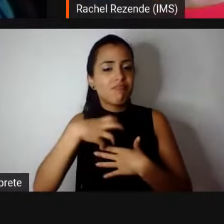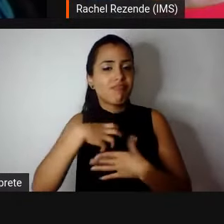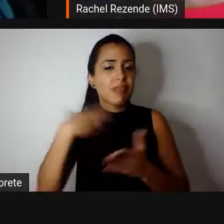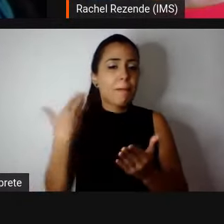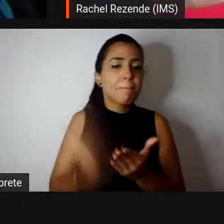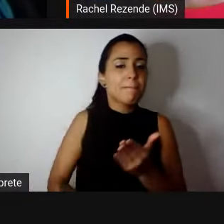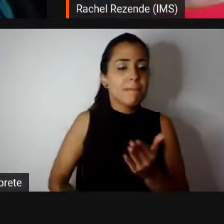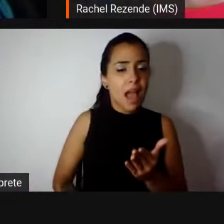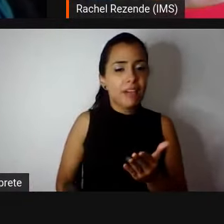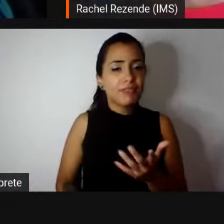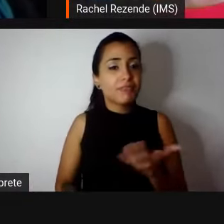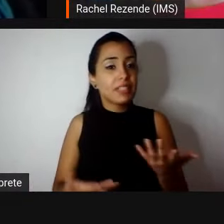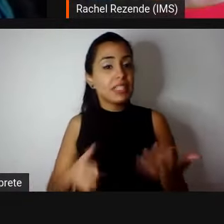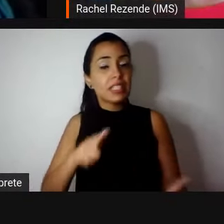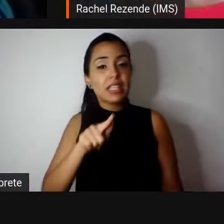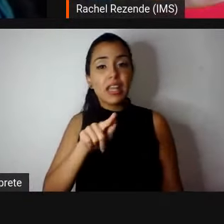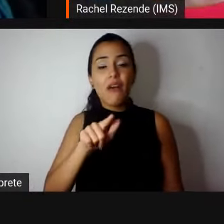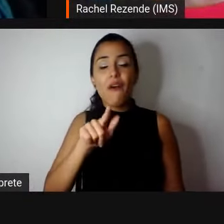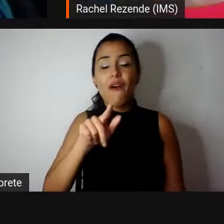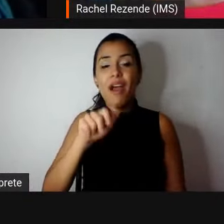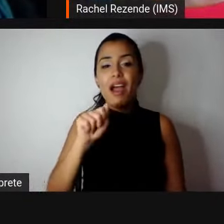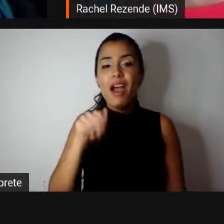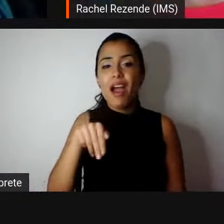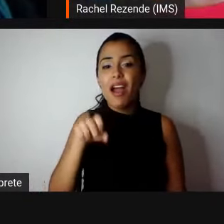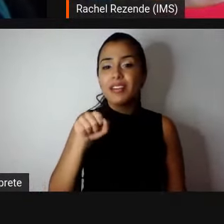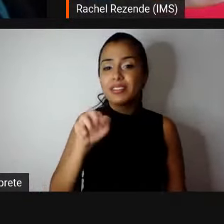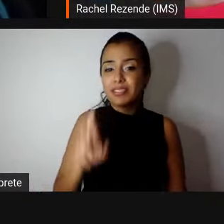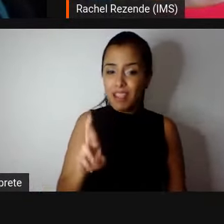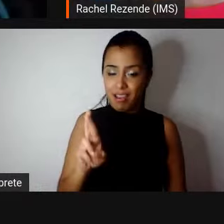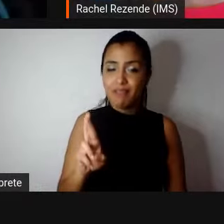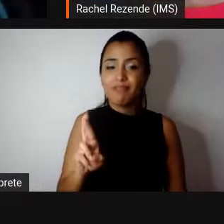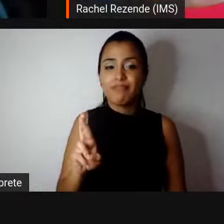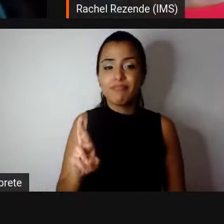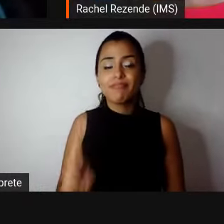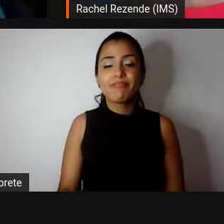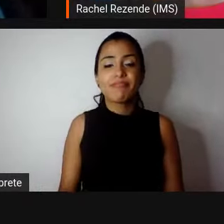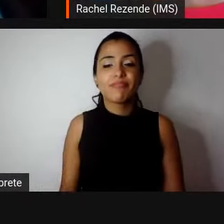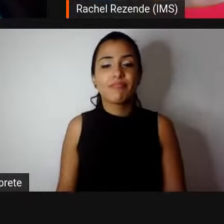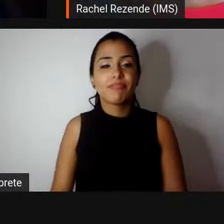é grande. E